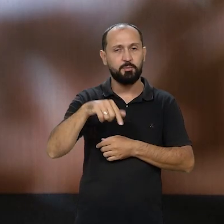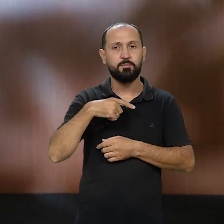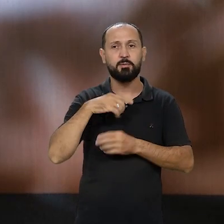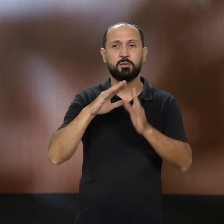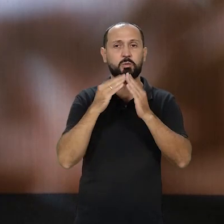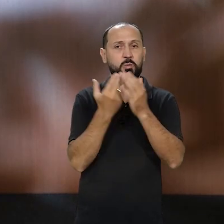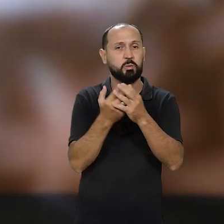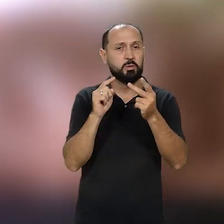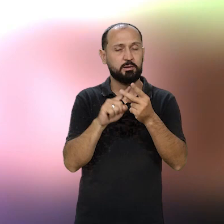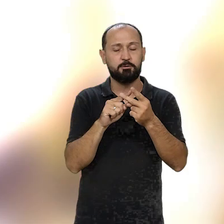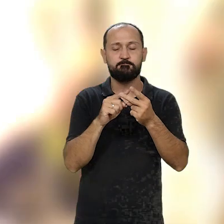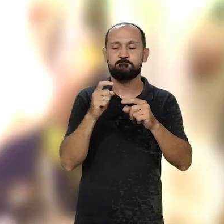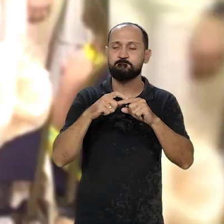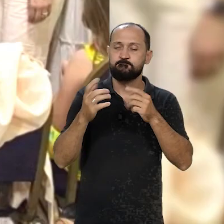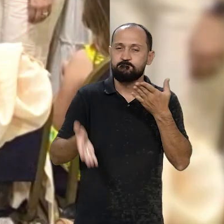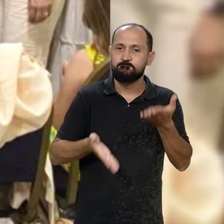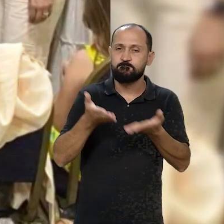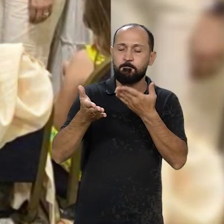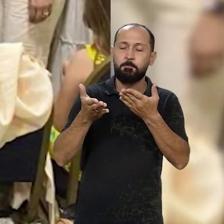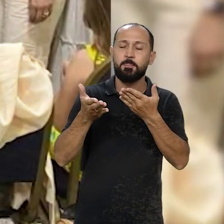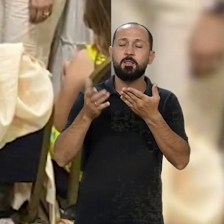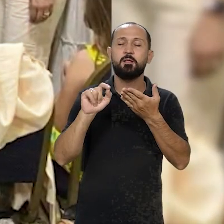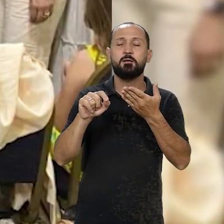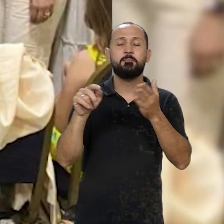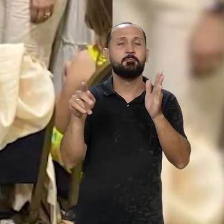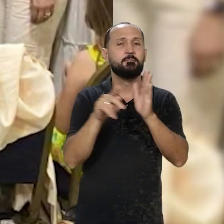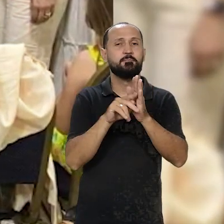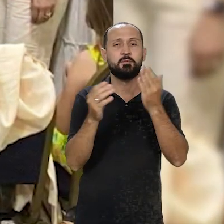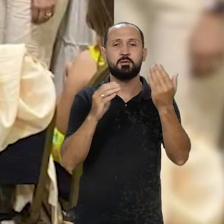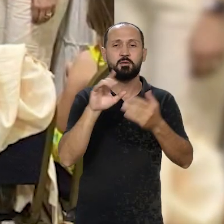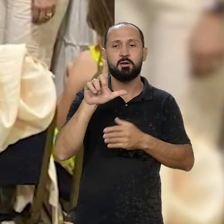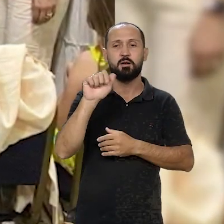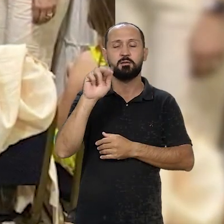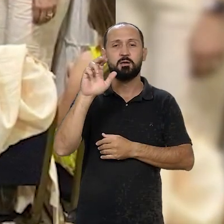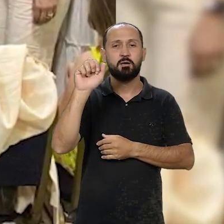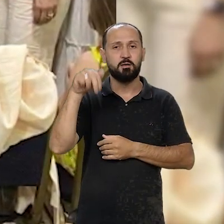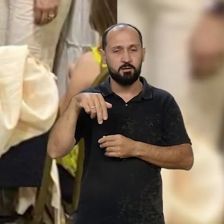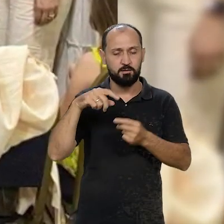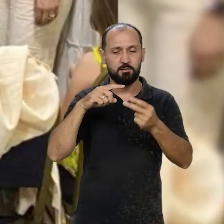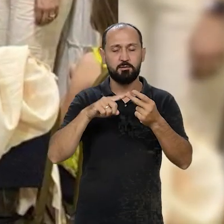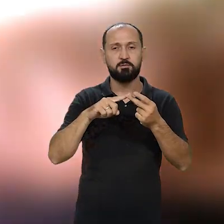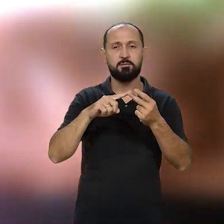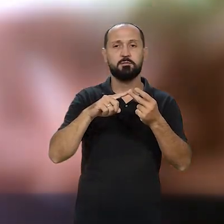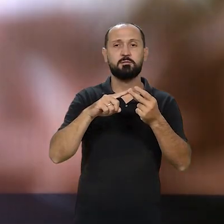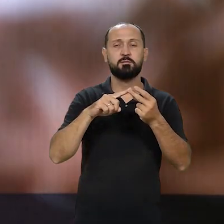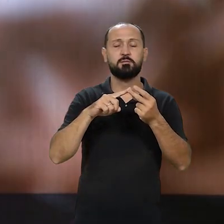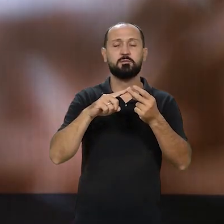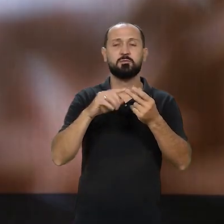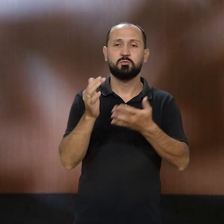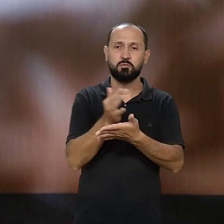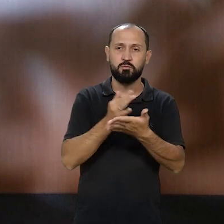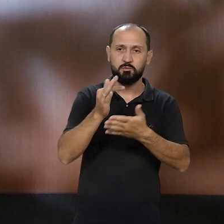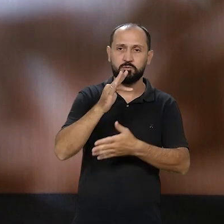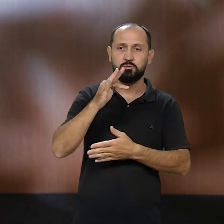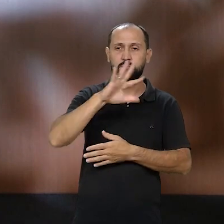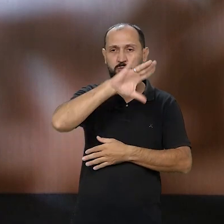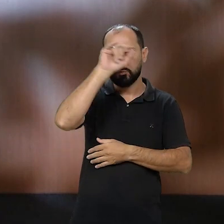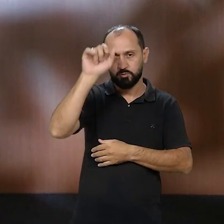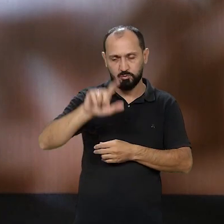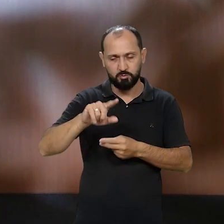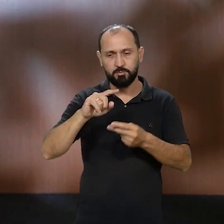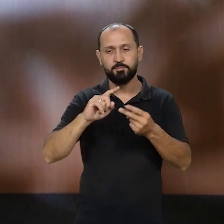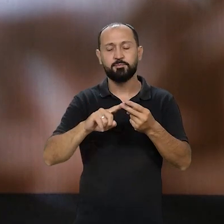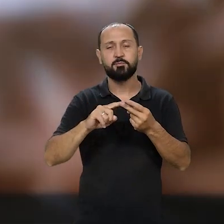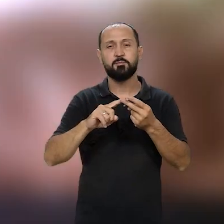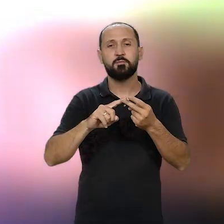da Escola de Psicanálise, dos Fóruns do Campo Lacaniano, do Fórum do Campo Lacaniano de Mato Grosso do Sul e